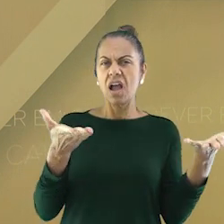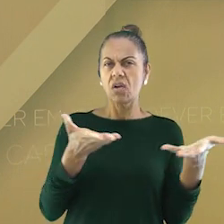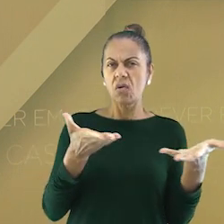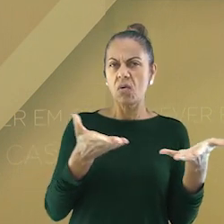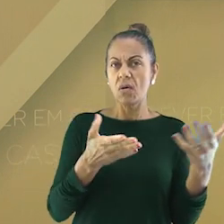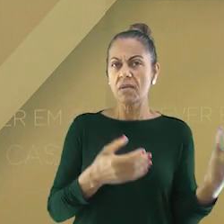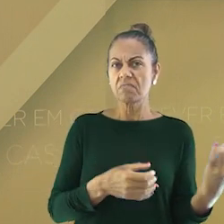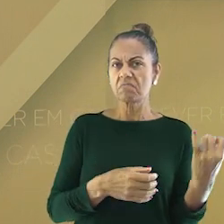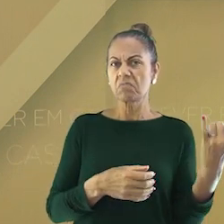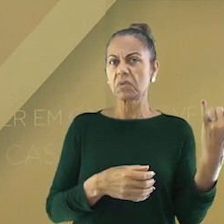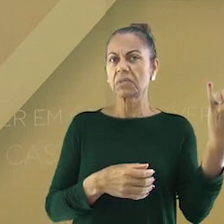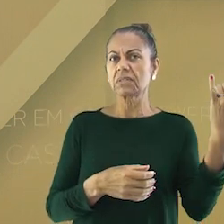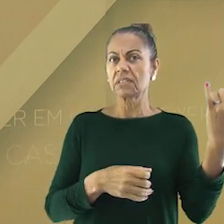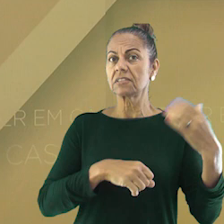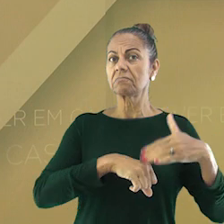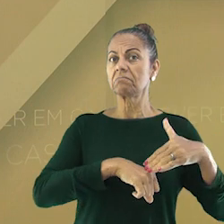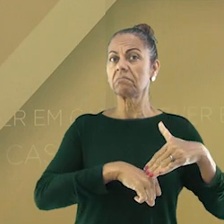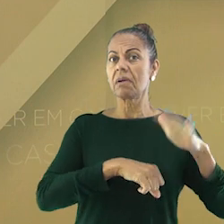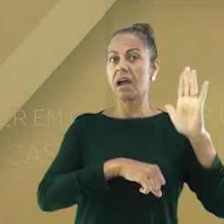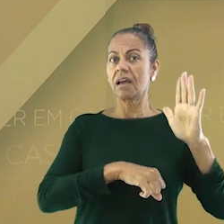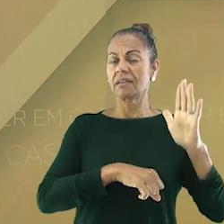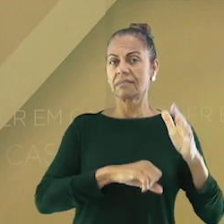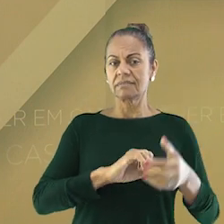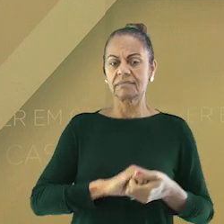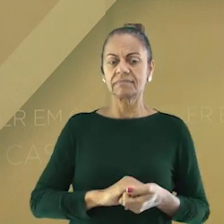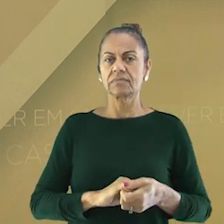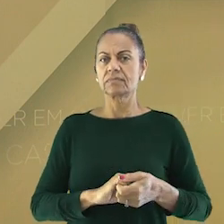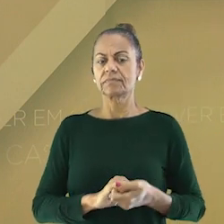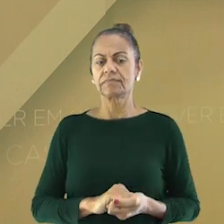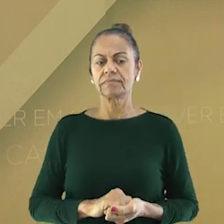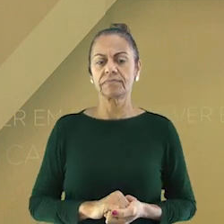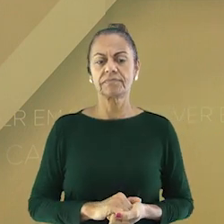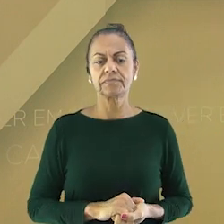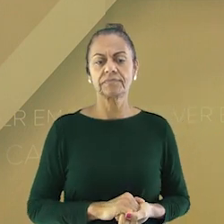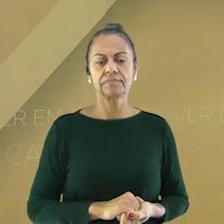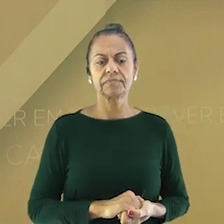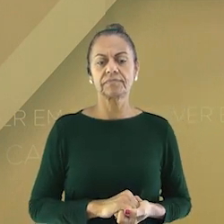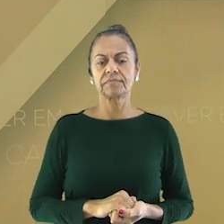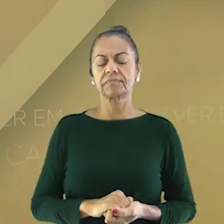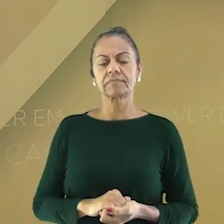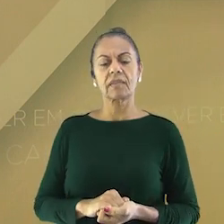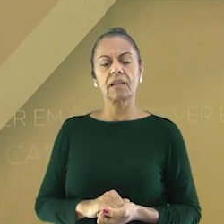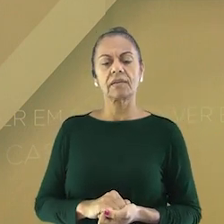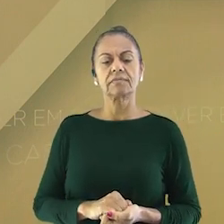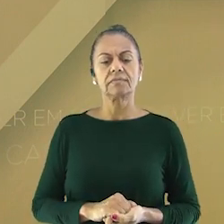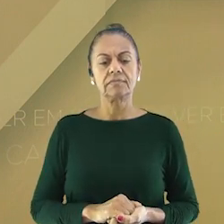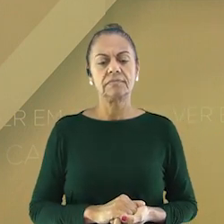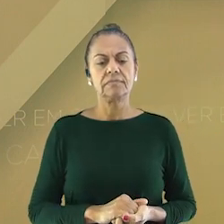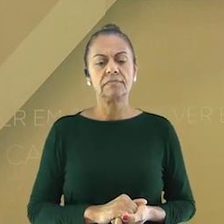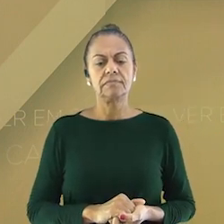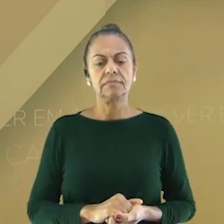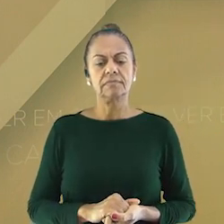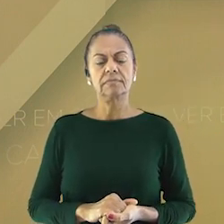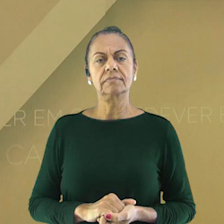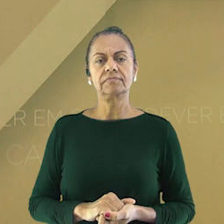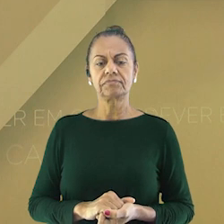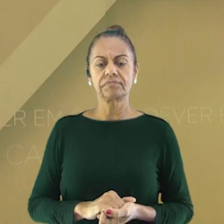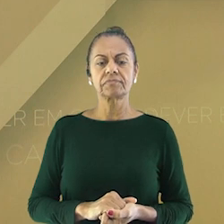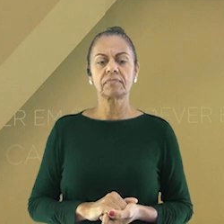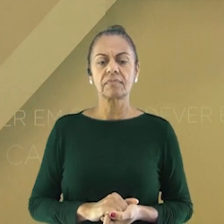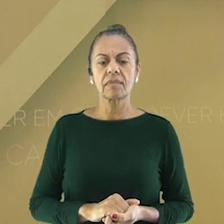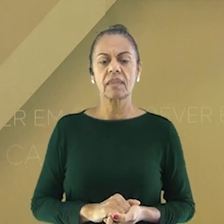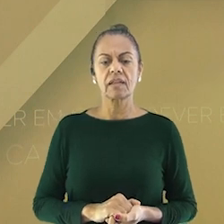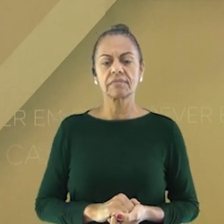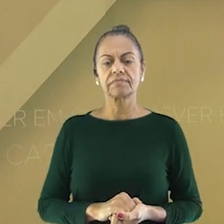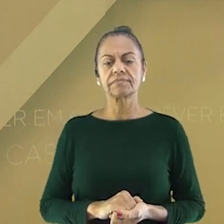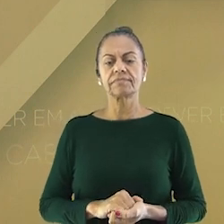é o nosso adjective. Less relevant. Menos relevante. This bird is less